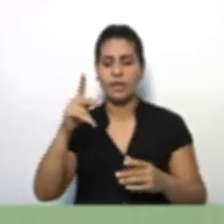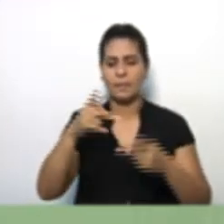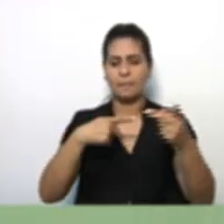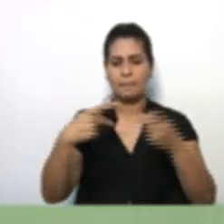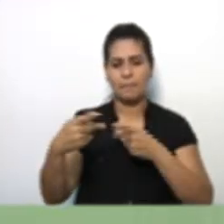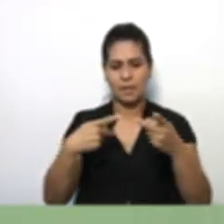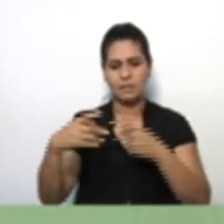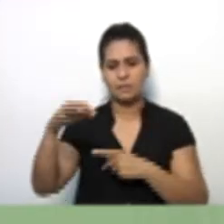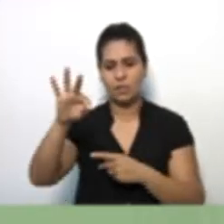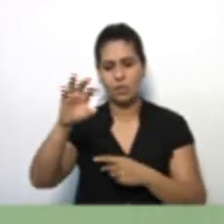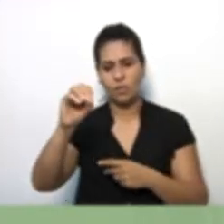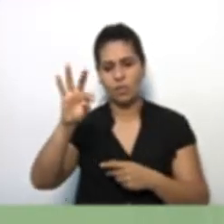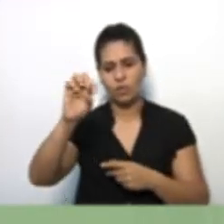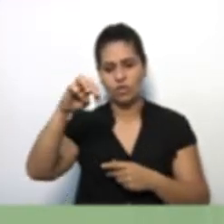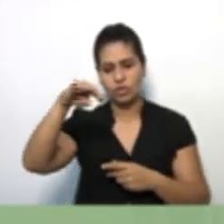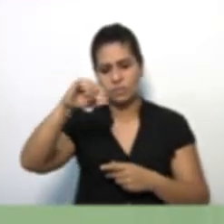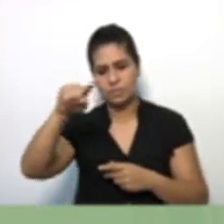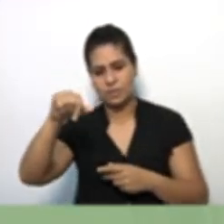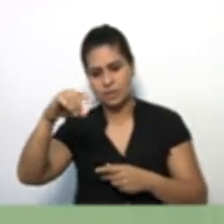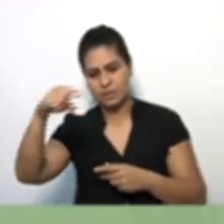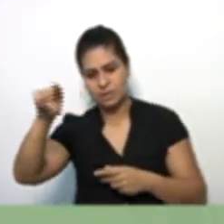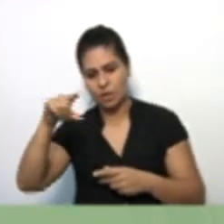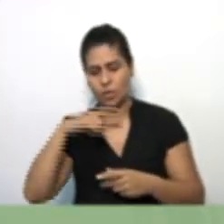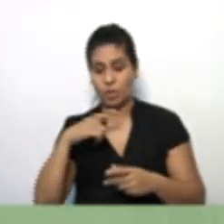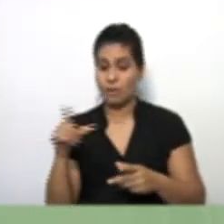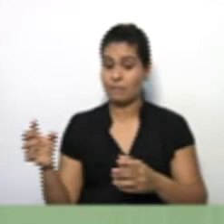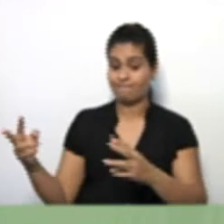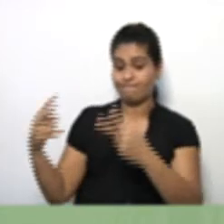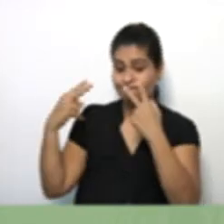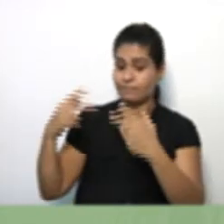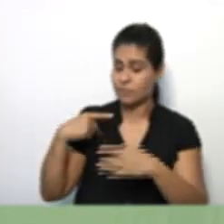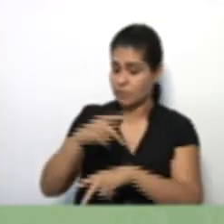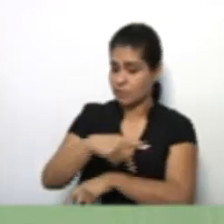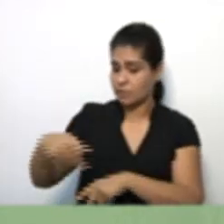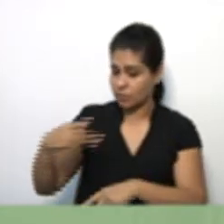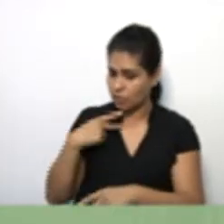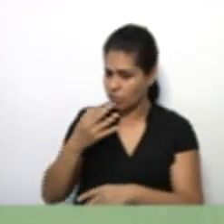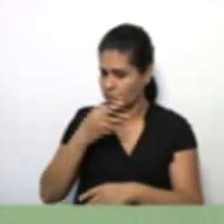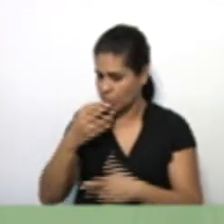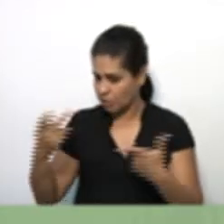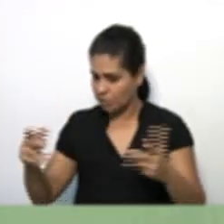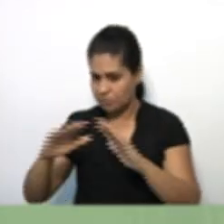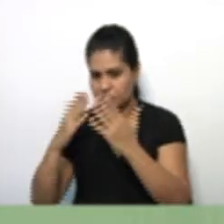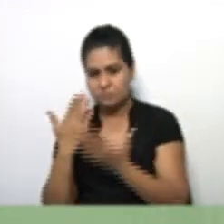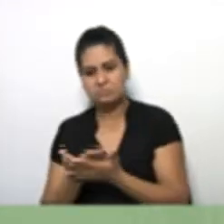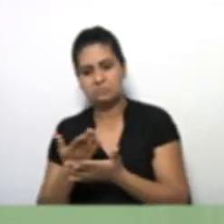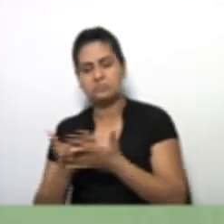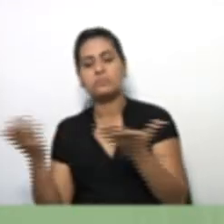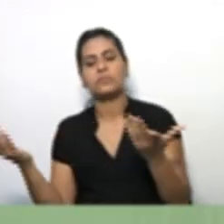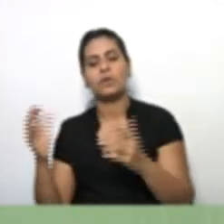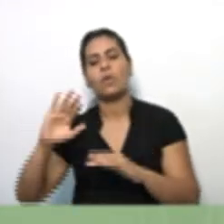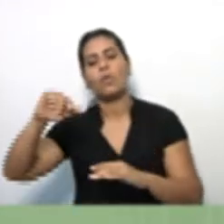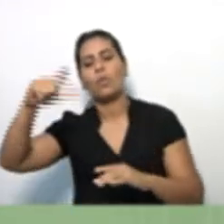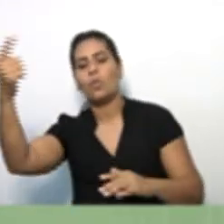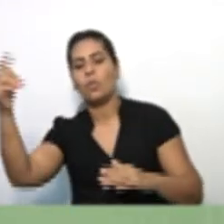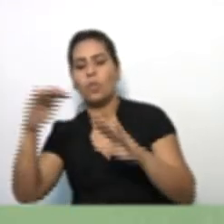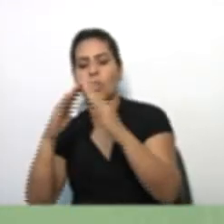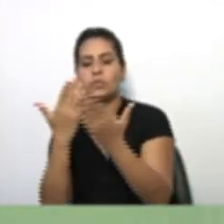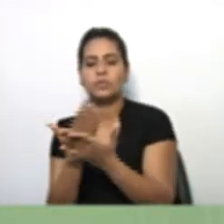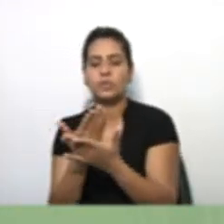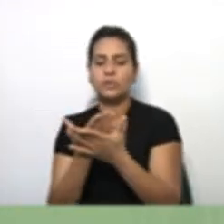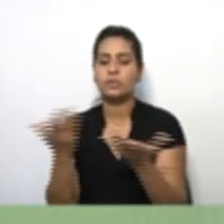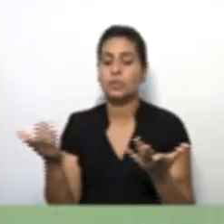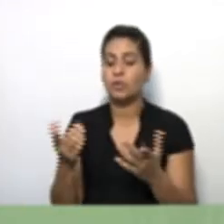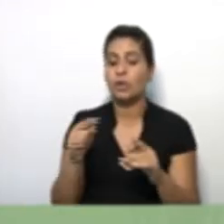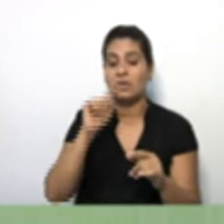planejamento da otimização. Preste bem atenção nisso. Professor Everton, algum comentário aí das escolas? Alguma escola